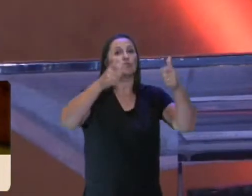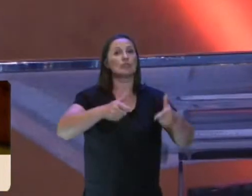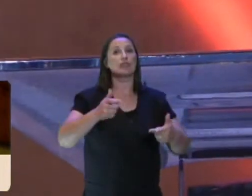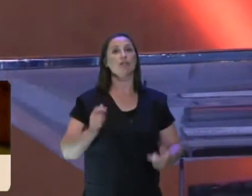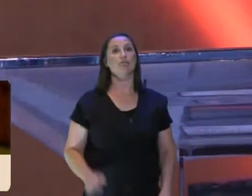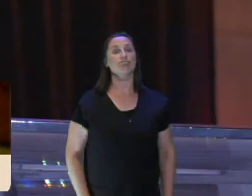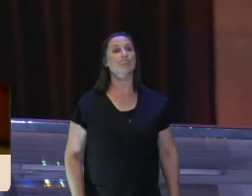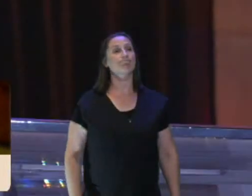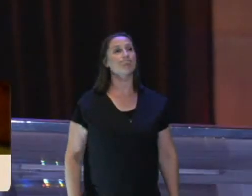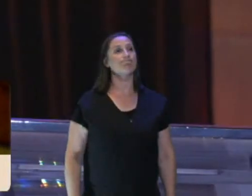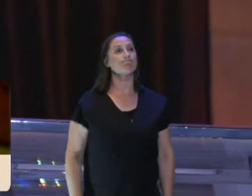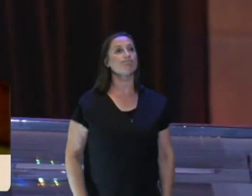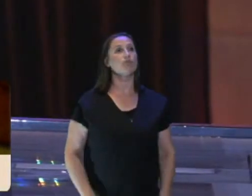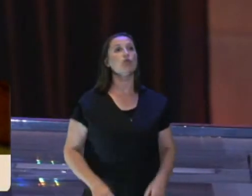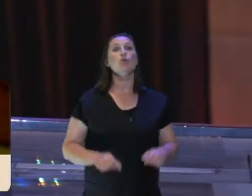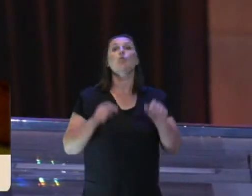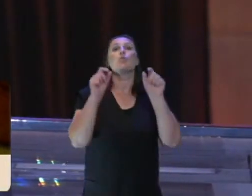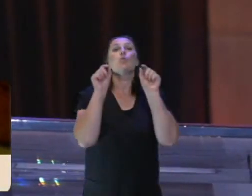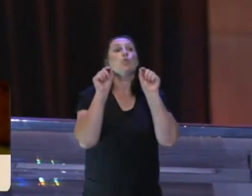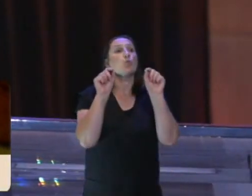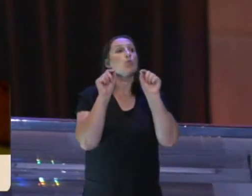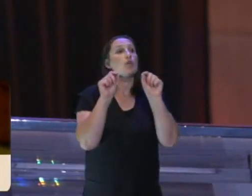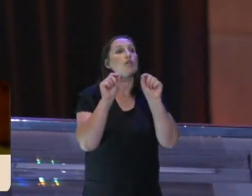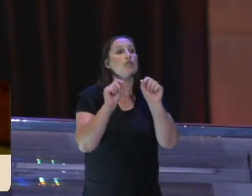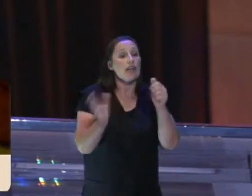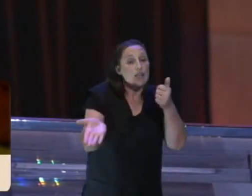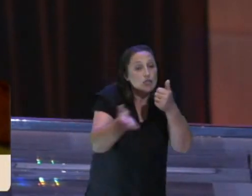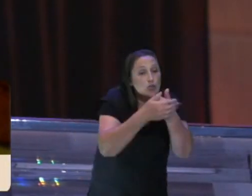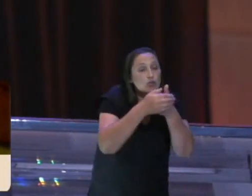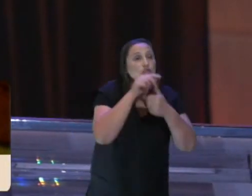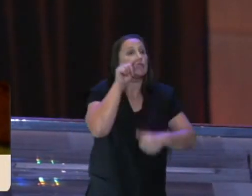O que você está fazendo nessa caverna?